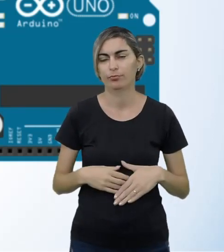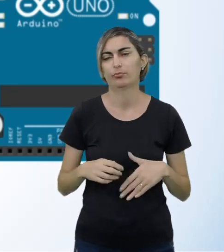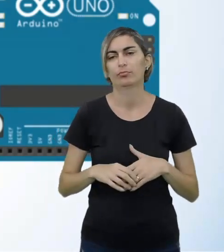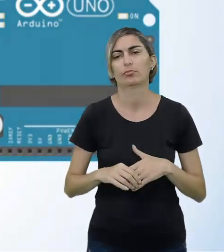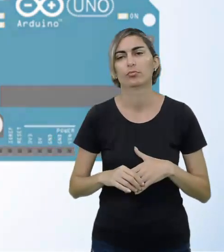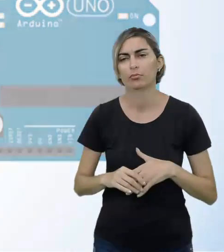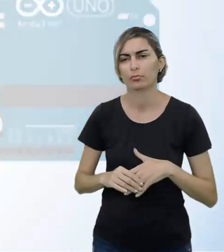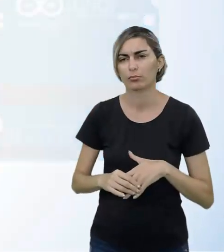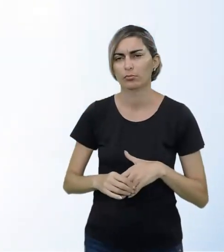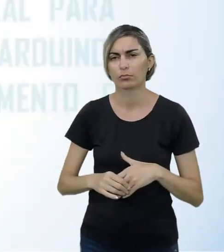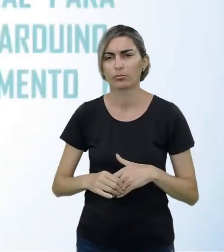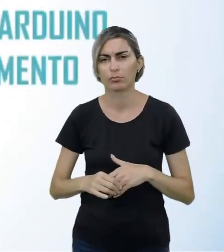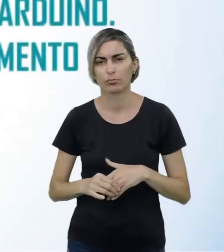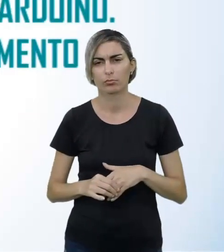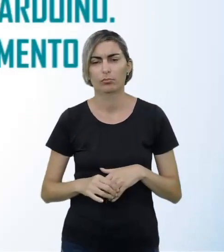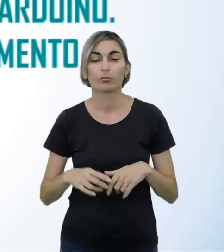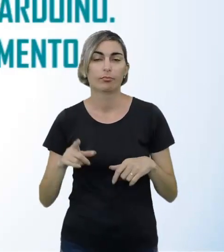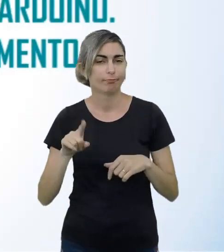tá?